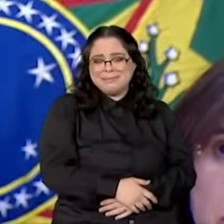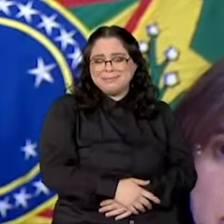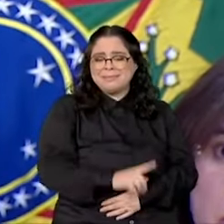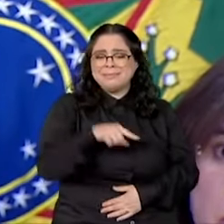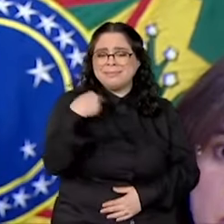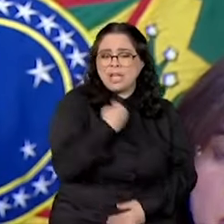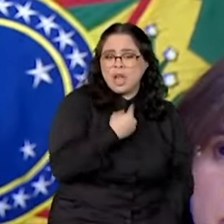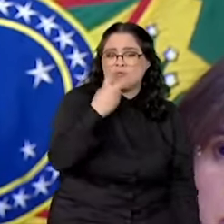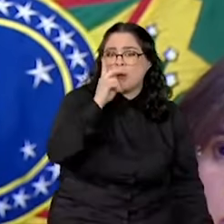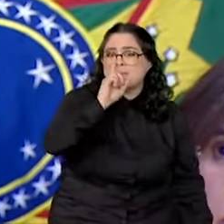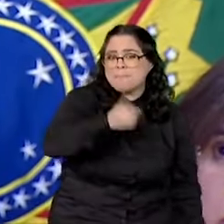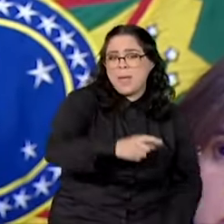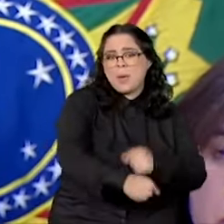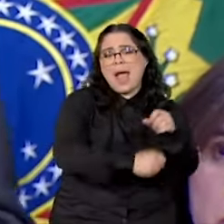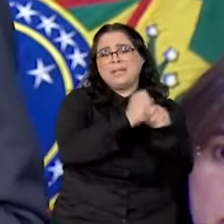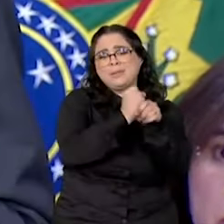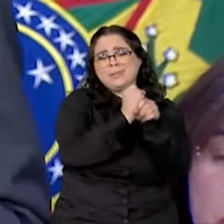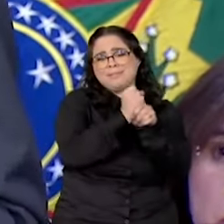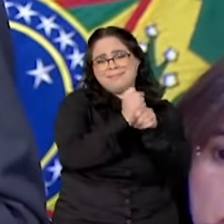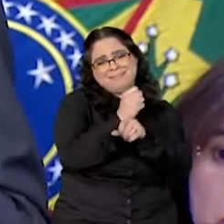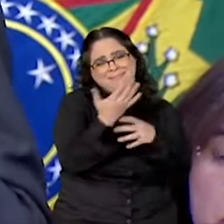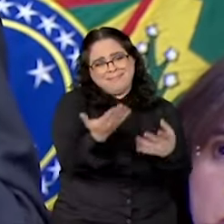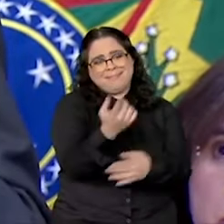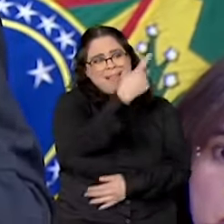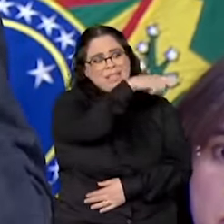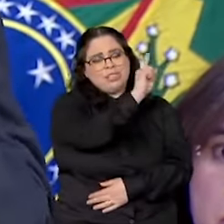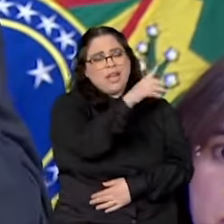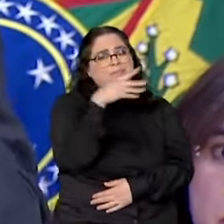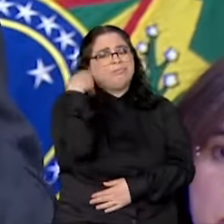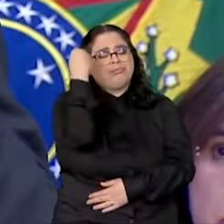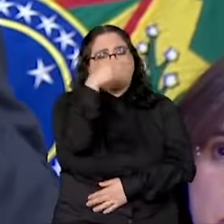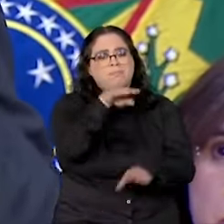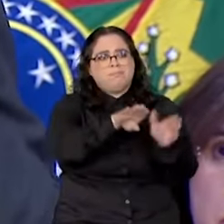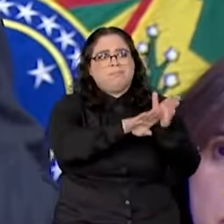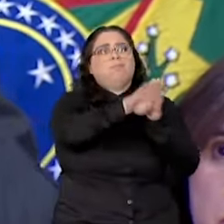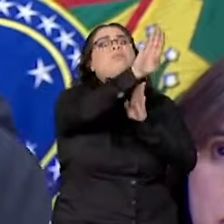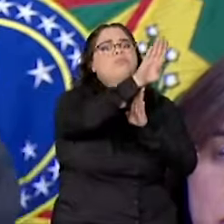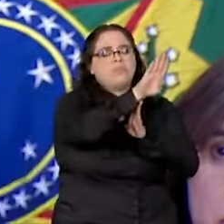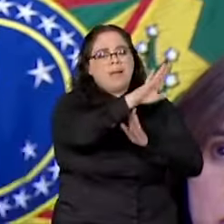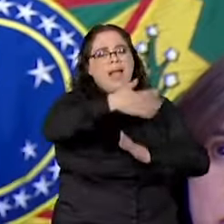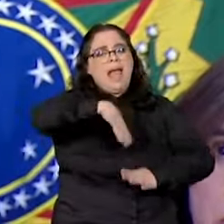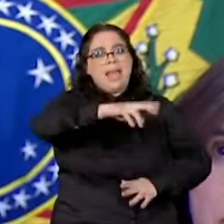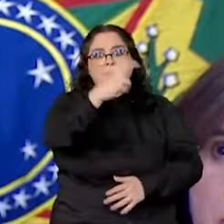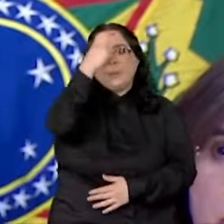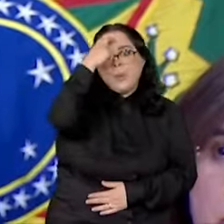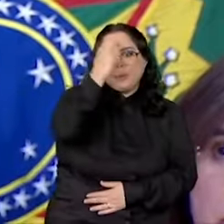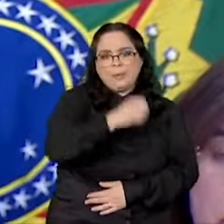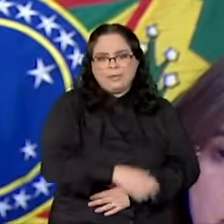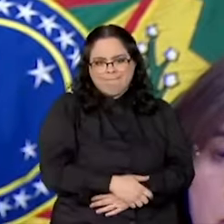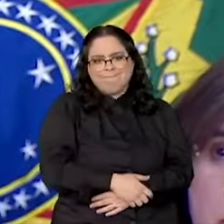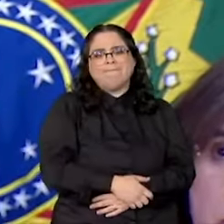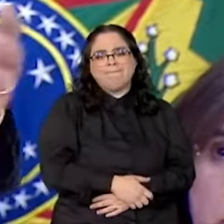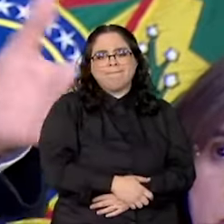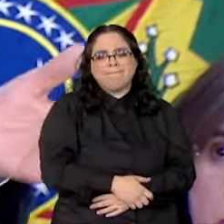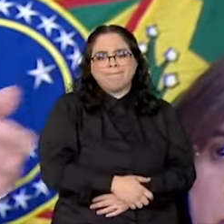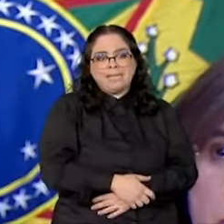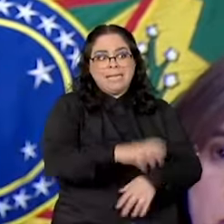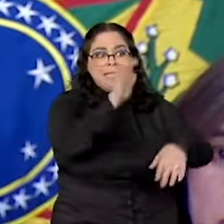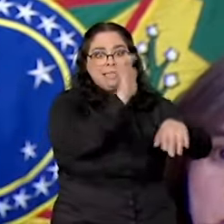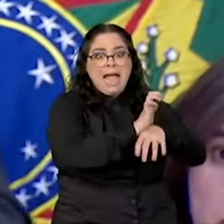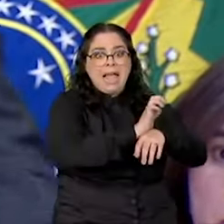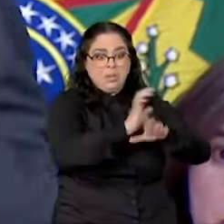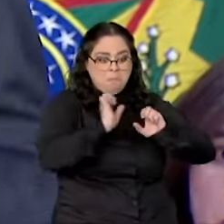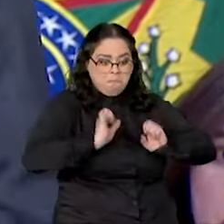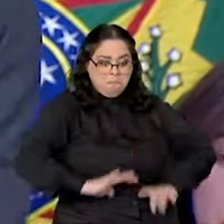de 2000 anos na nossa frente. Nós temos que saber que eles estão mais avançados do ponto de vista cultural, do ponto de vista do estado de